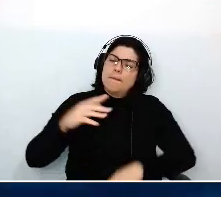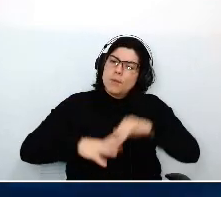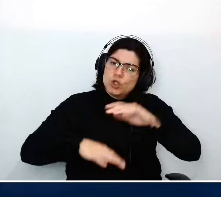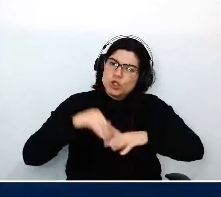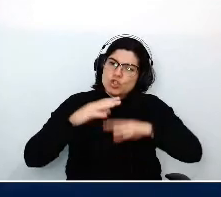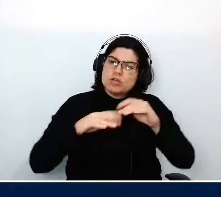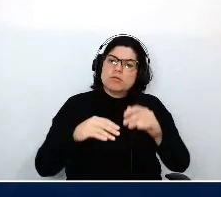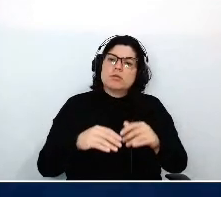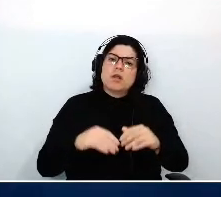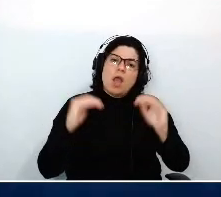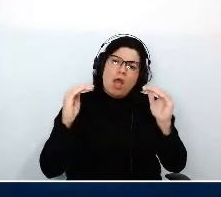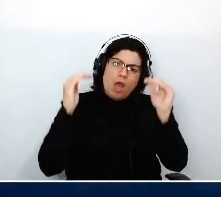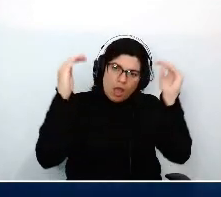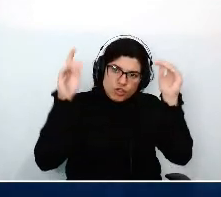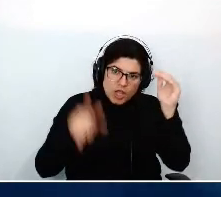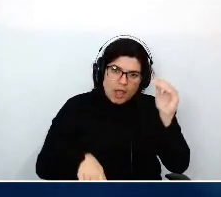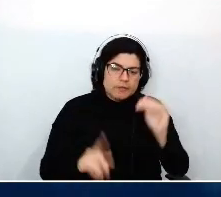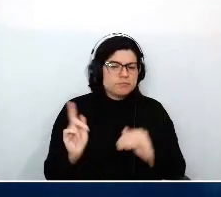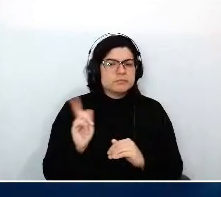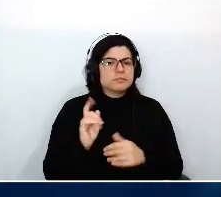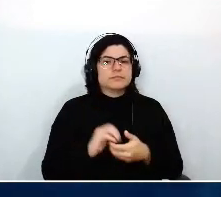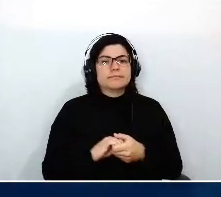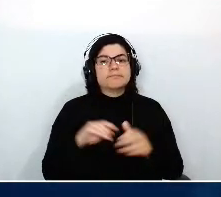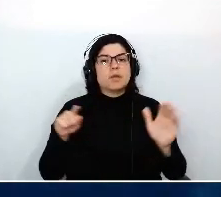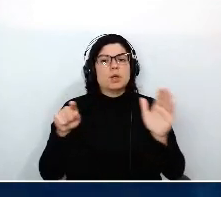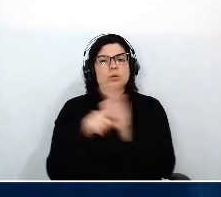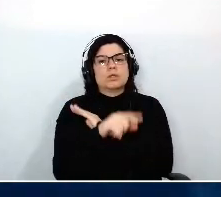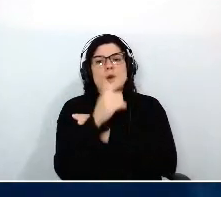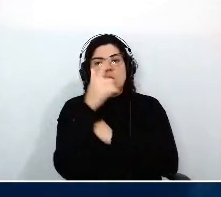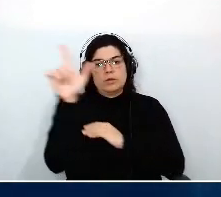Vamos lá. Opa, lá na praia.